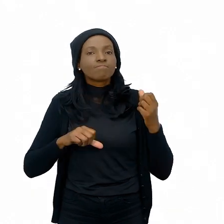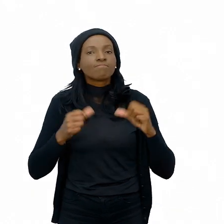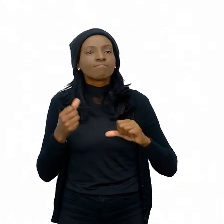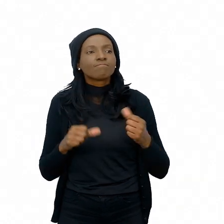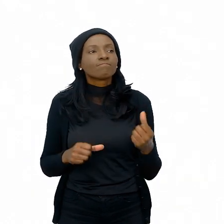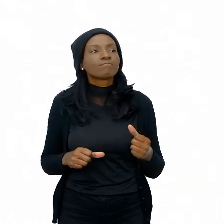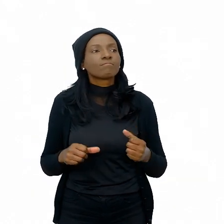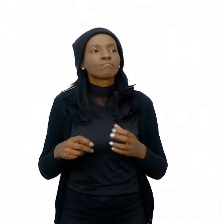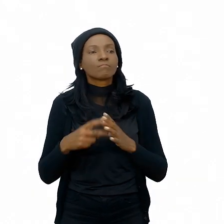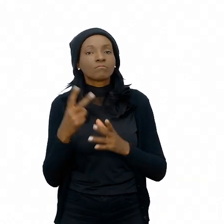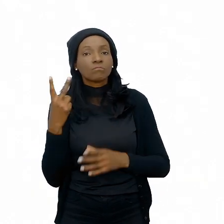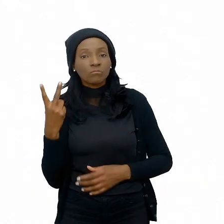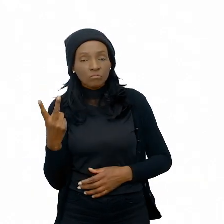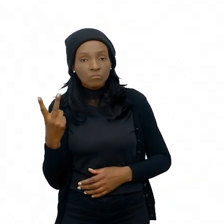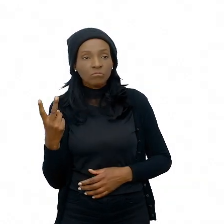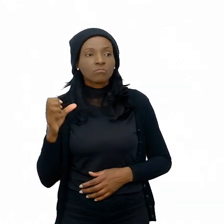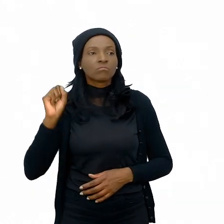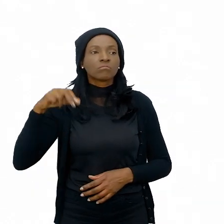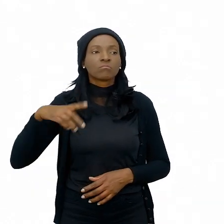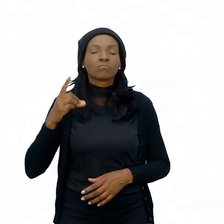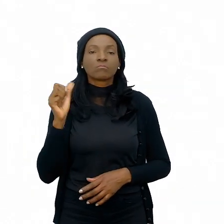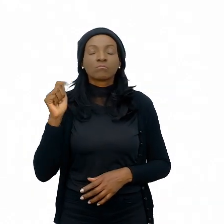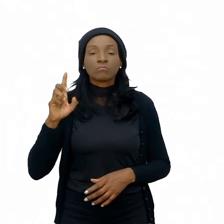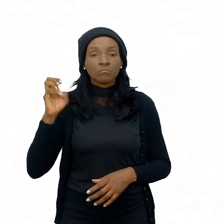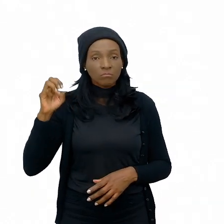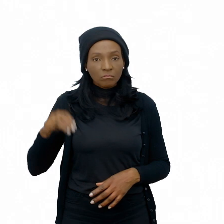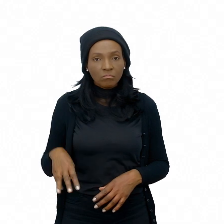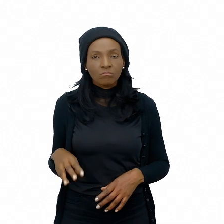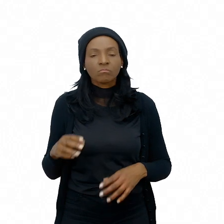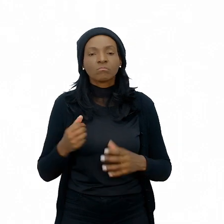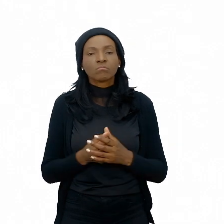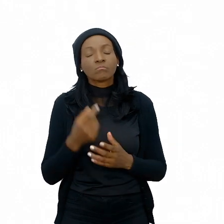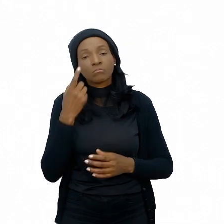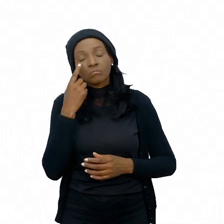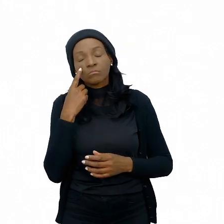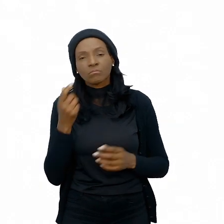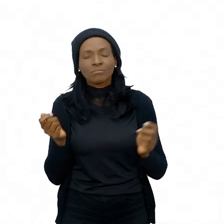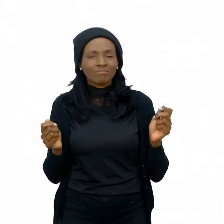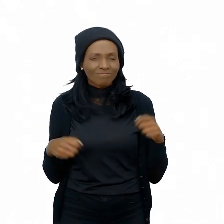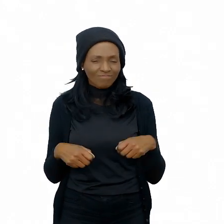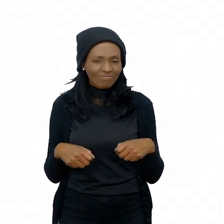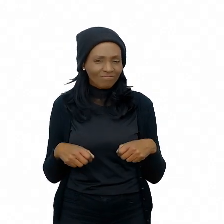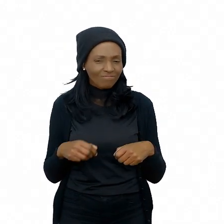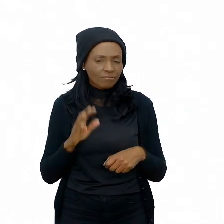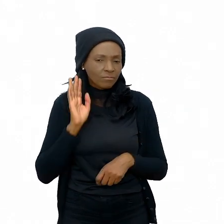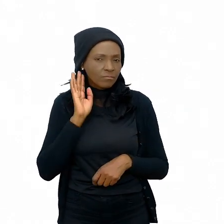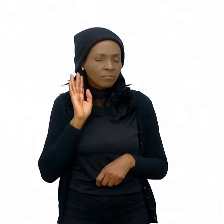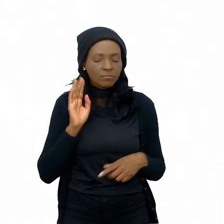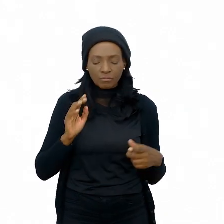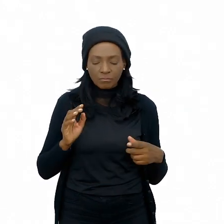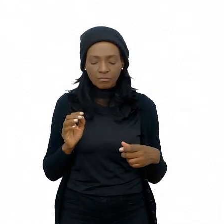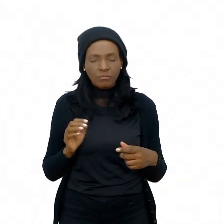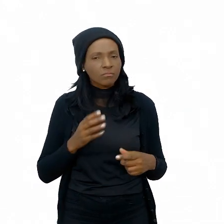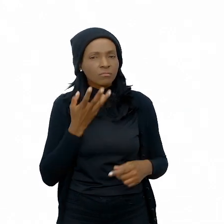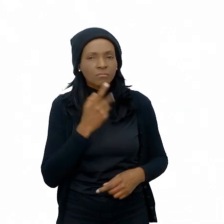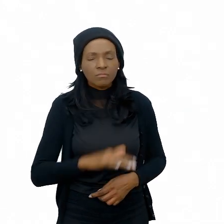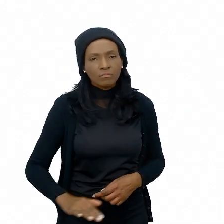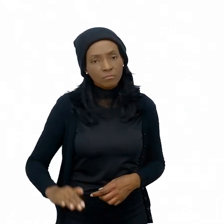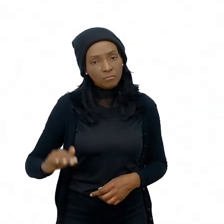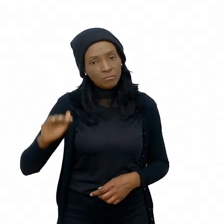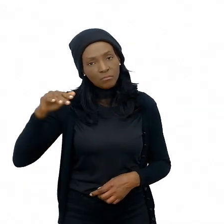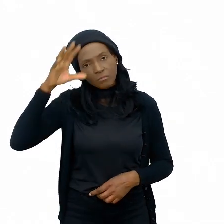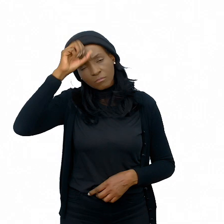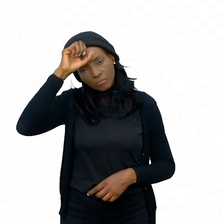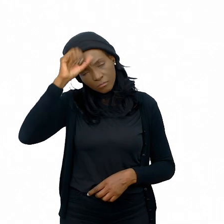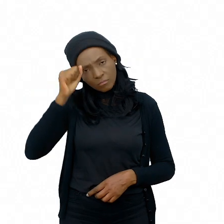duas sondagens e quais as intervenções podem ser realizadas para que a criança avance nos seus